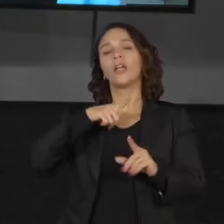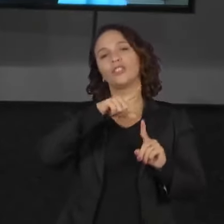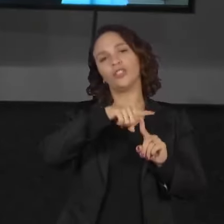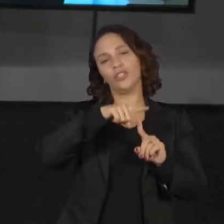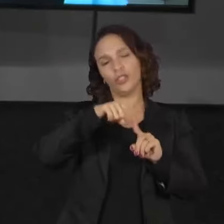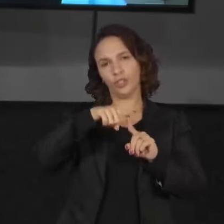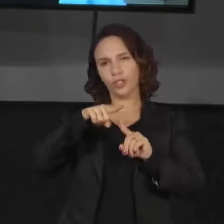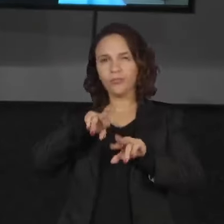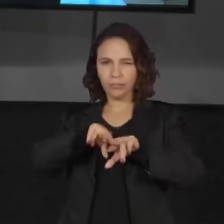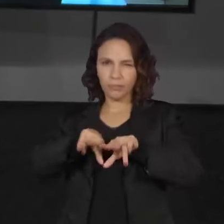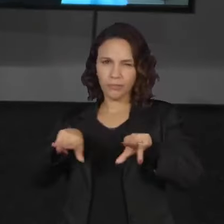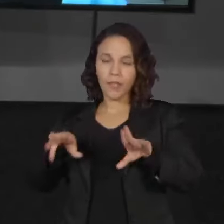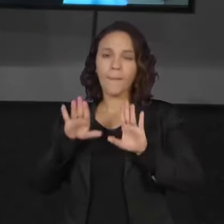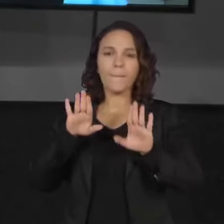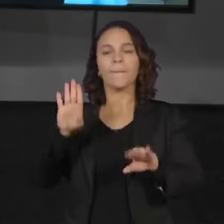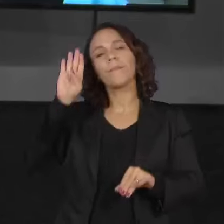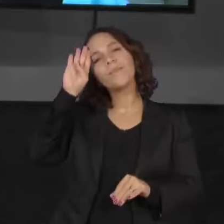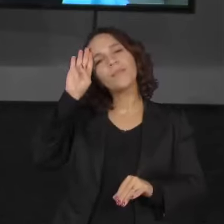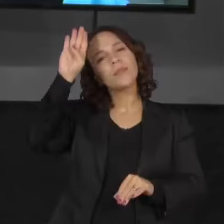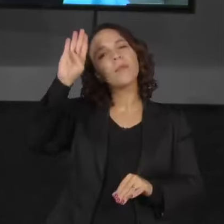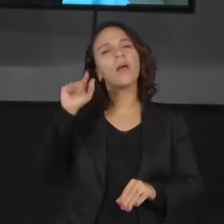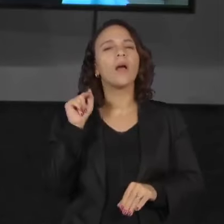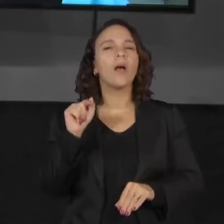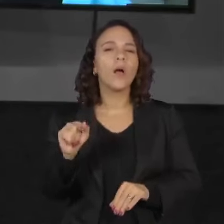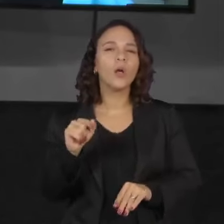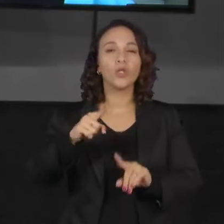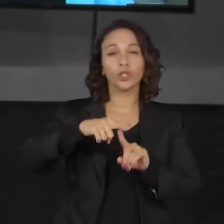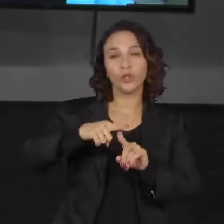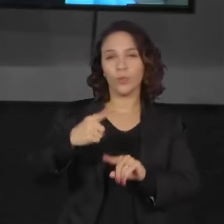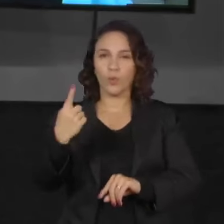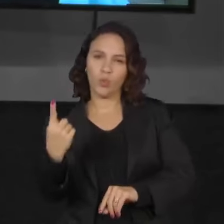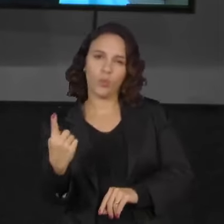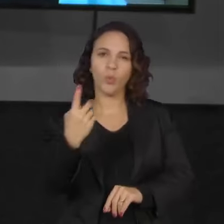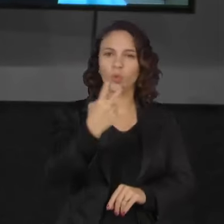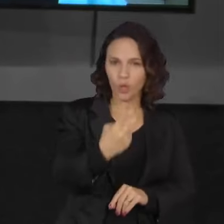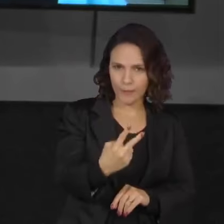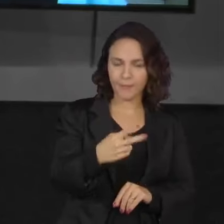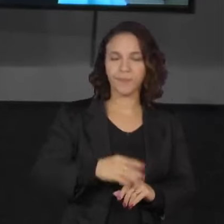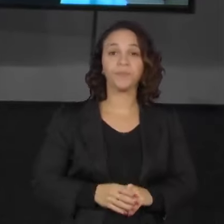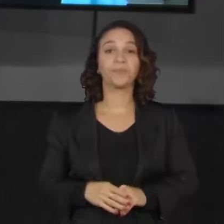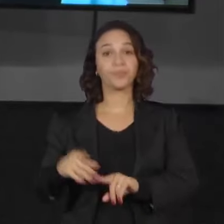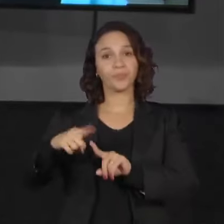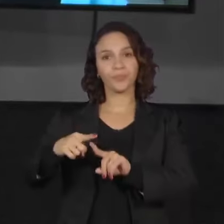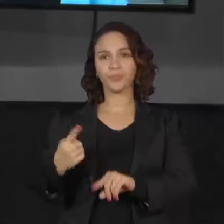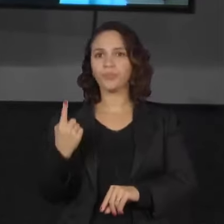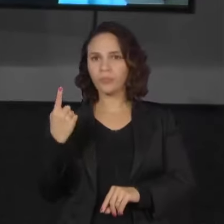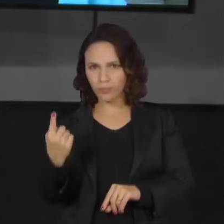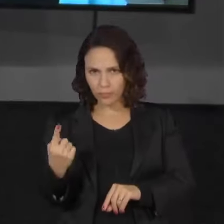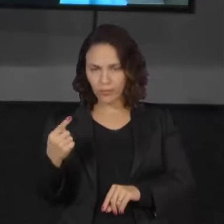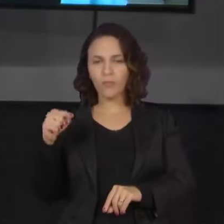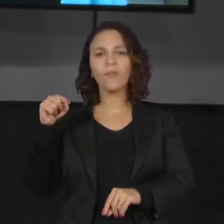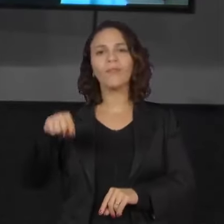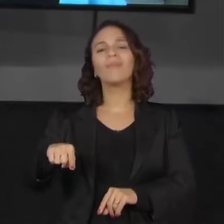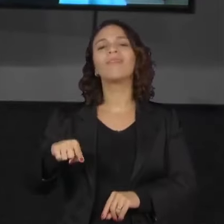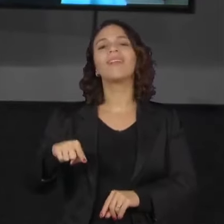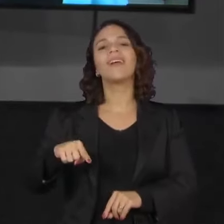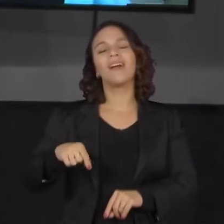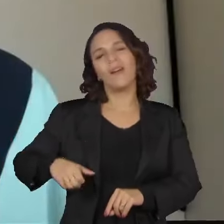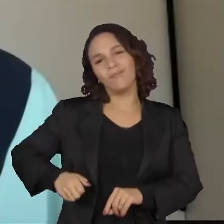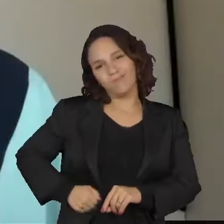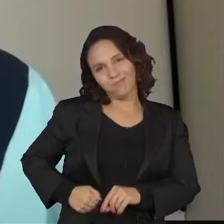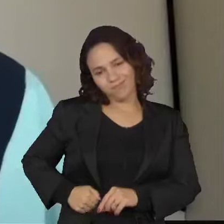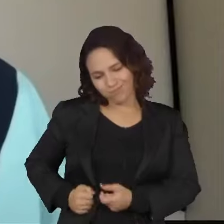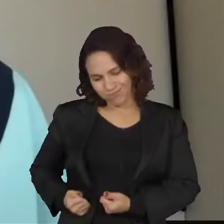diabetes, mas quando a gente faz principalmente os tipo 1 e tipo 2, o tipo 1 é aquele que tem destruição completa do